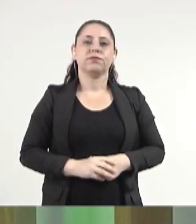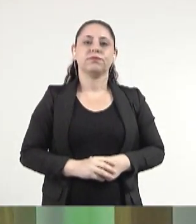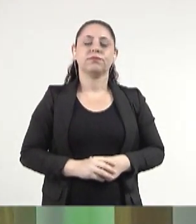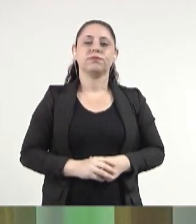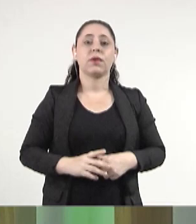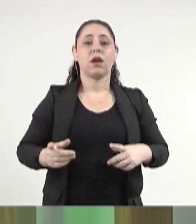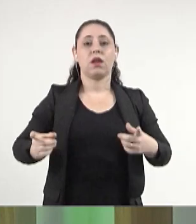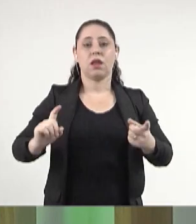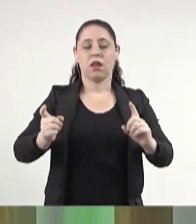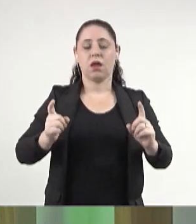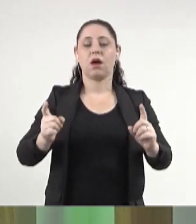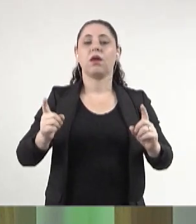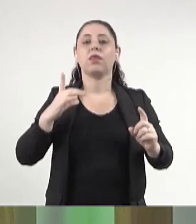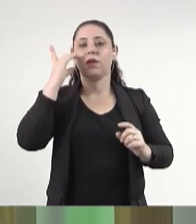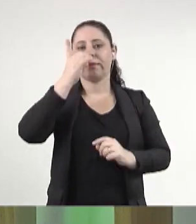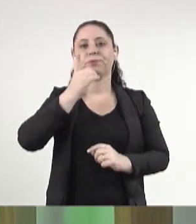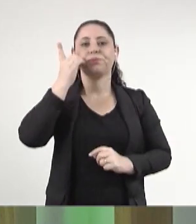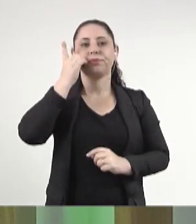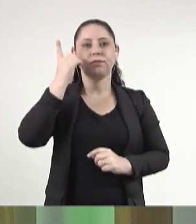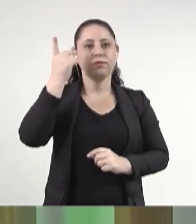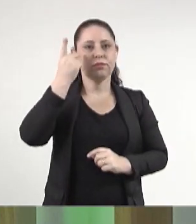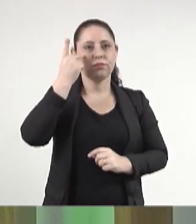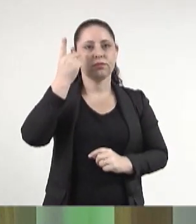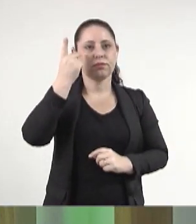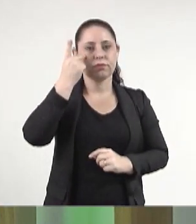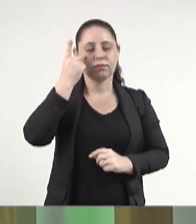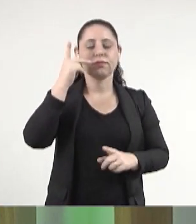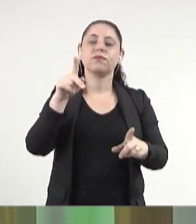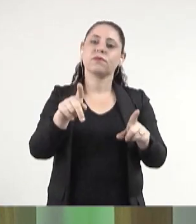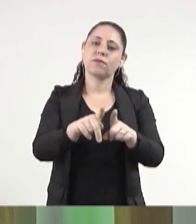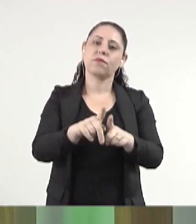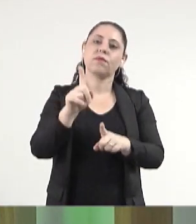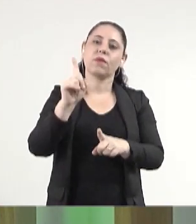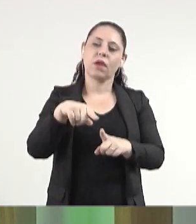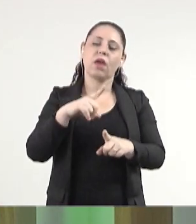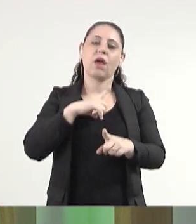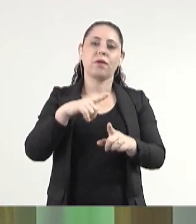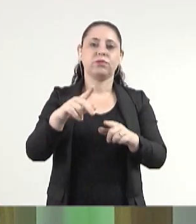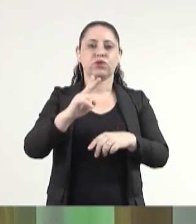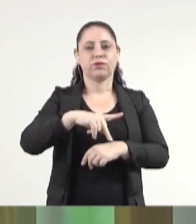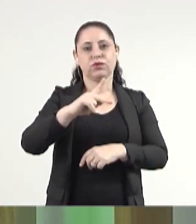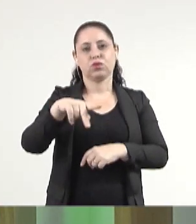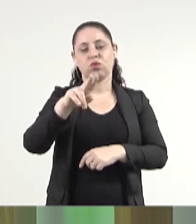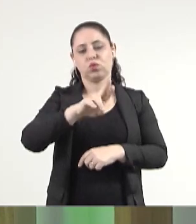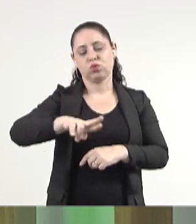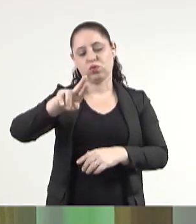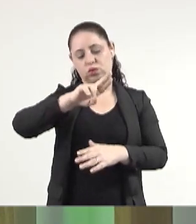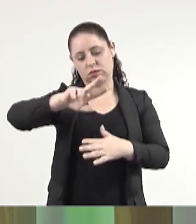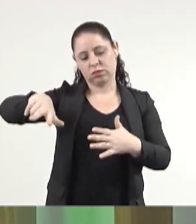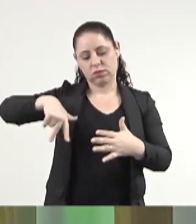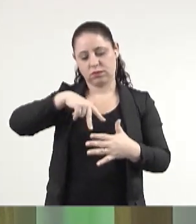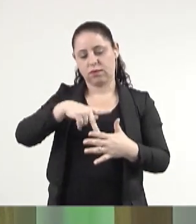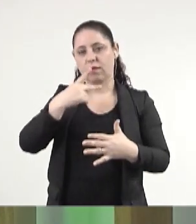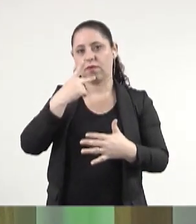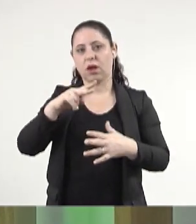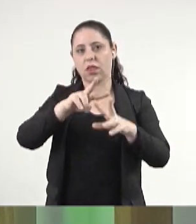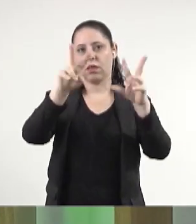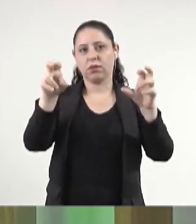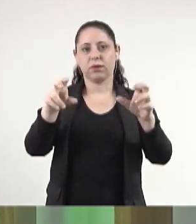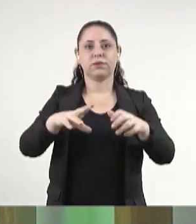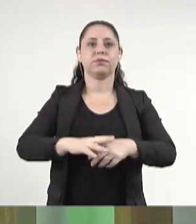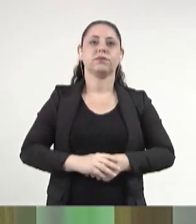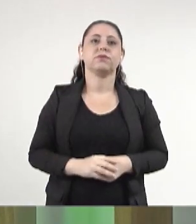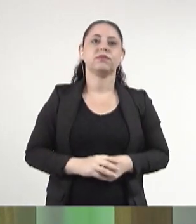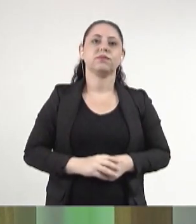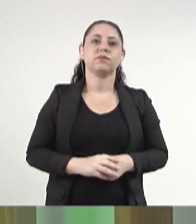No grande expediente, o deputado Pedro Kemp, que também milita nessa área, usou a tribuna também para falar sobre esse assunto.